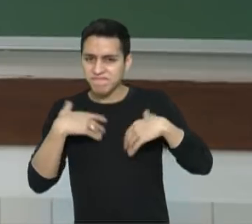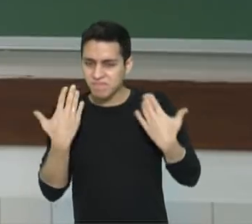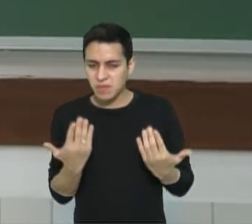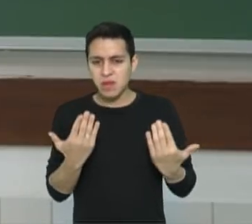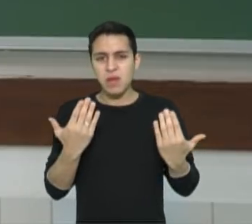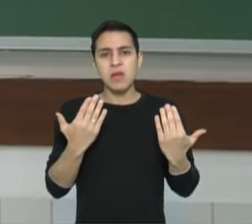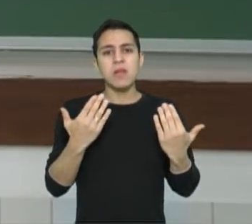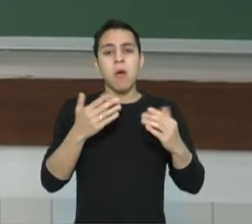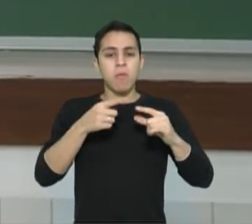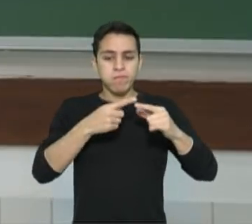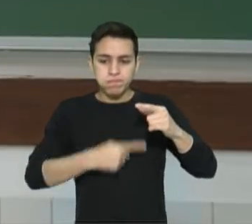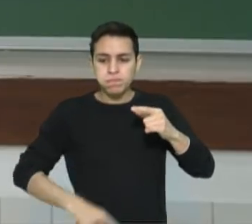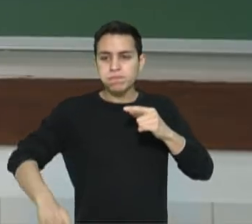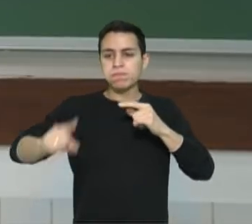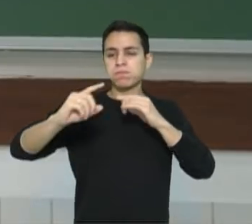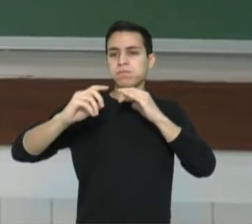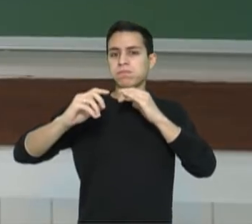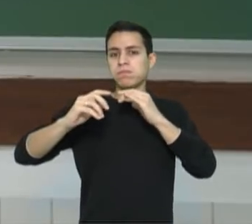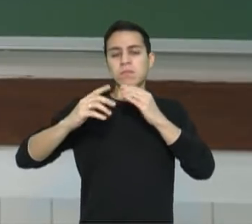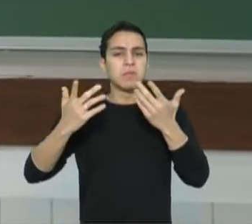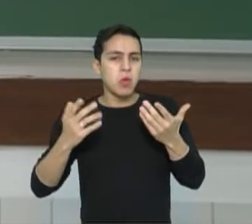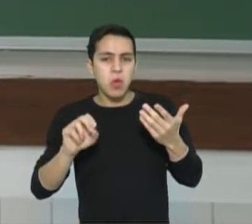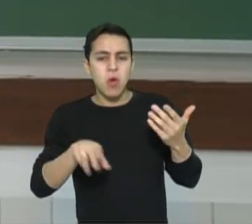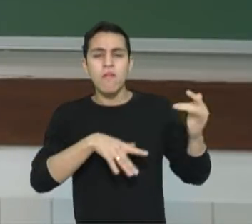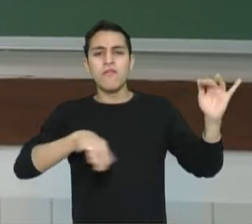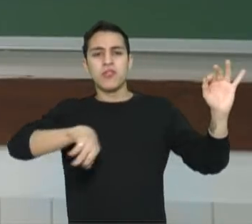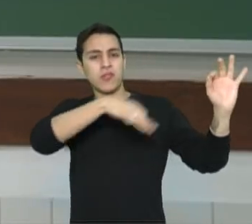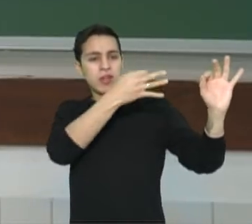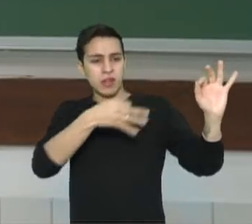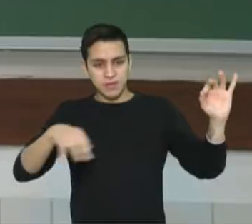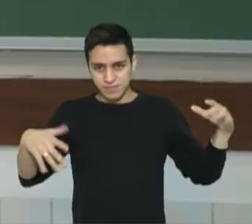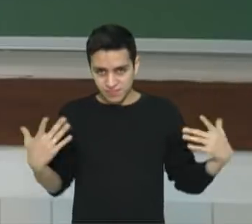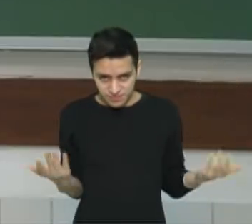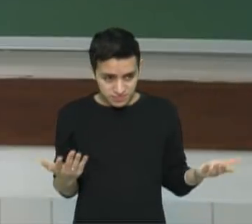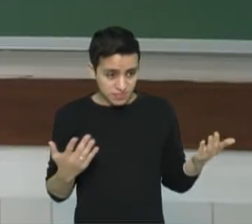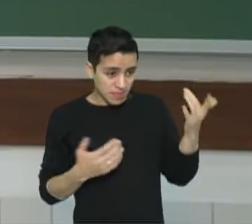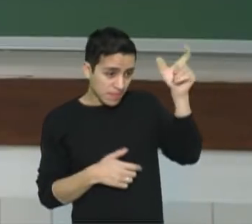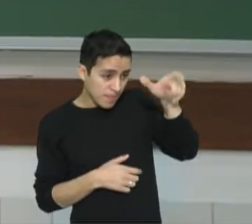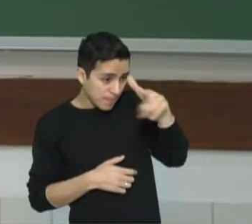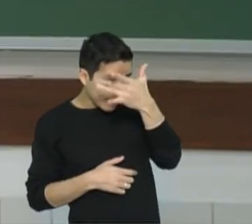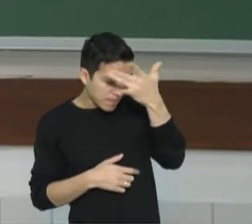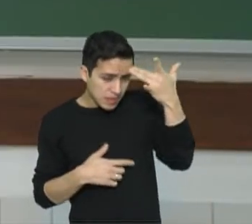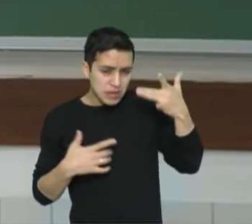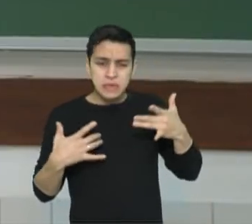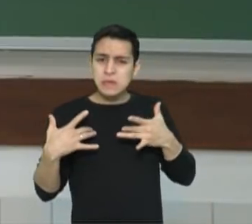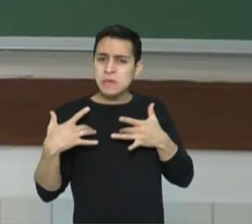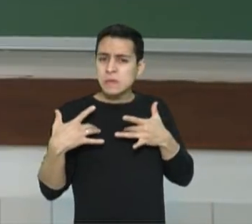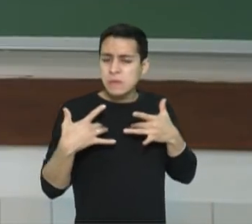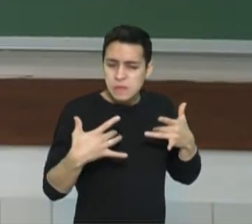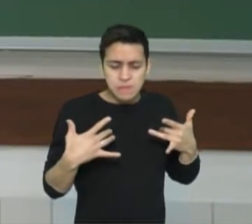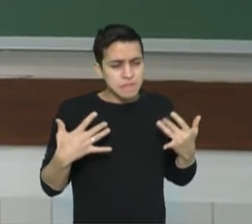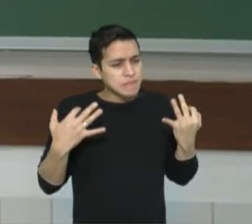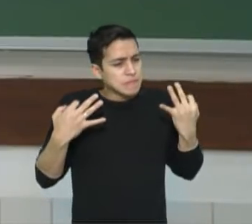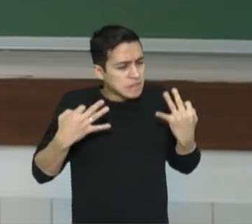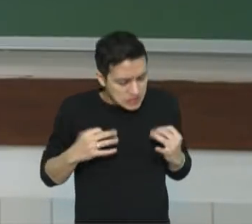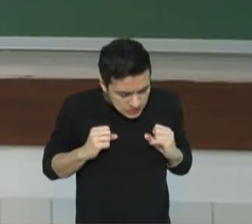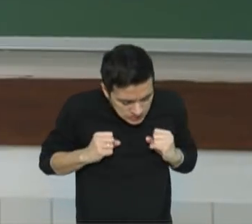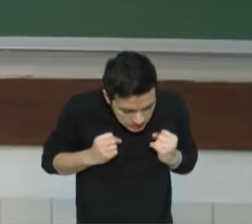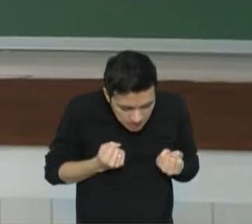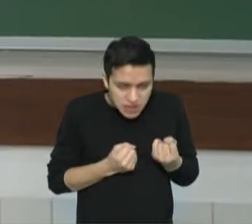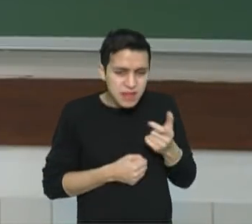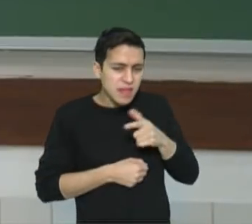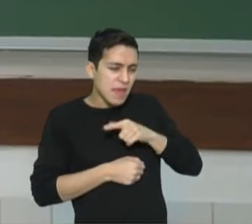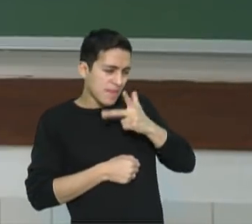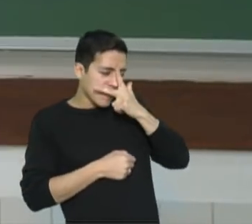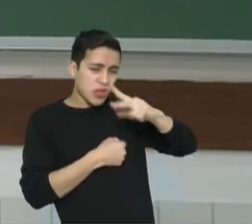um trombone, um violino, né? E se dedica e tem aí uma vocação, né? Se a